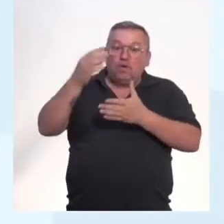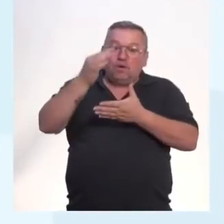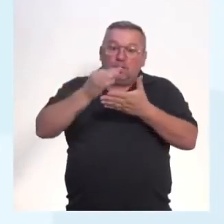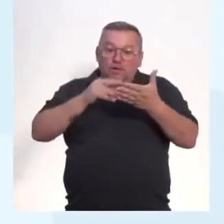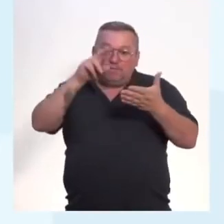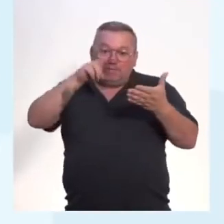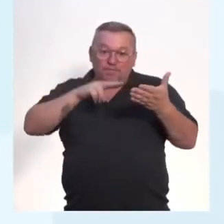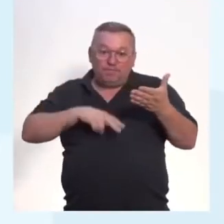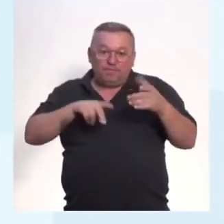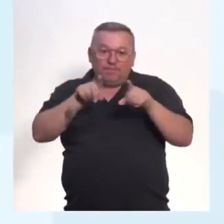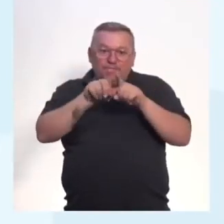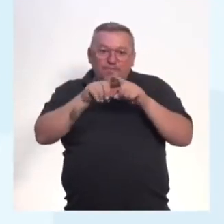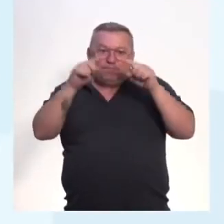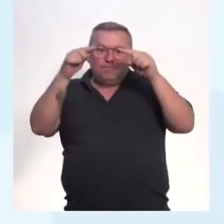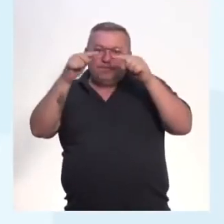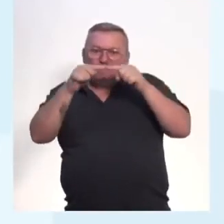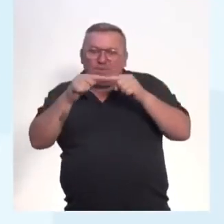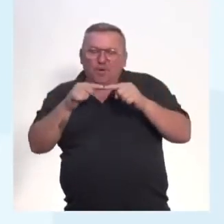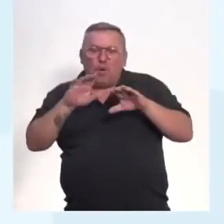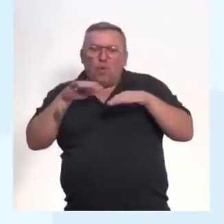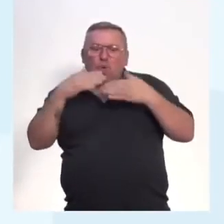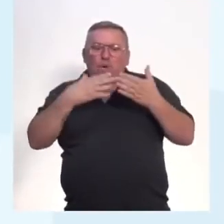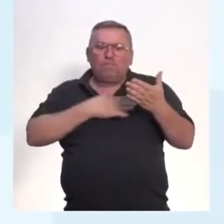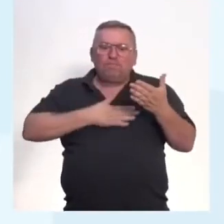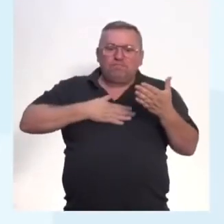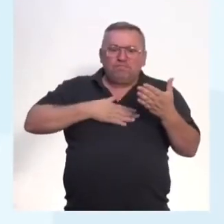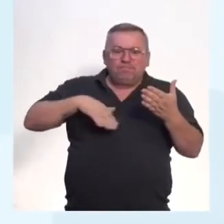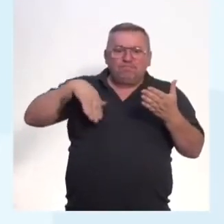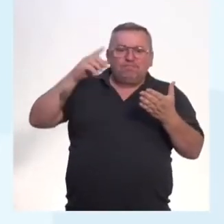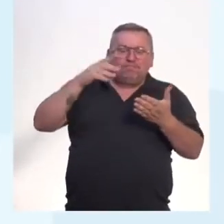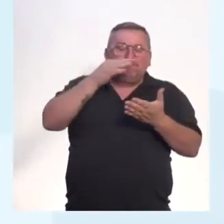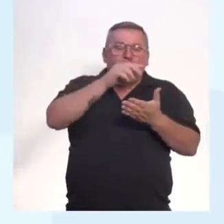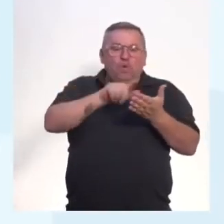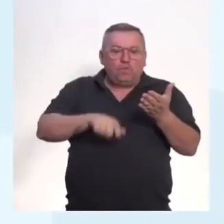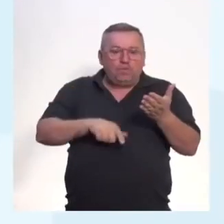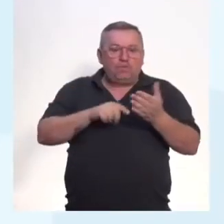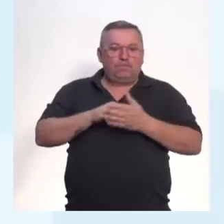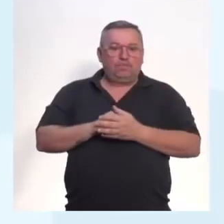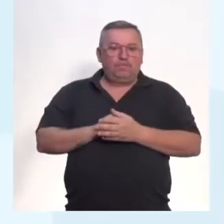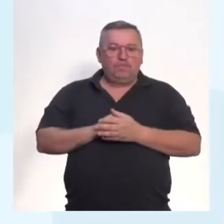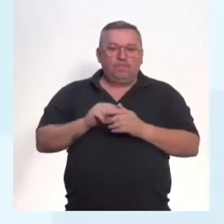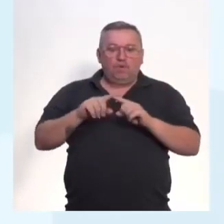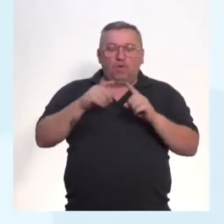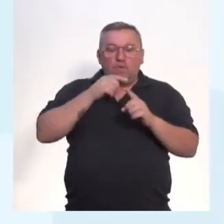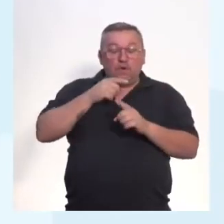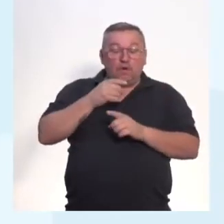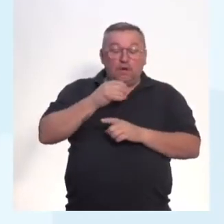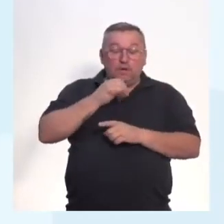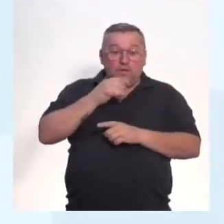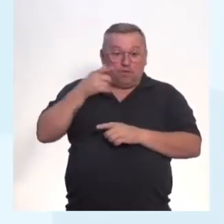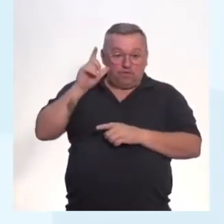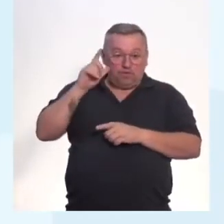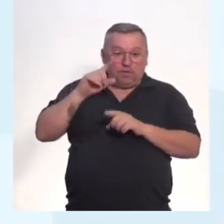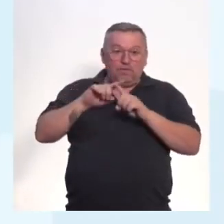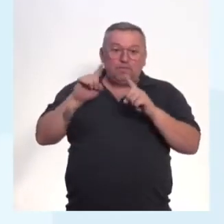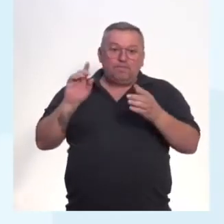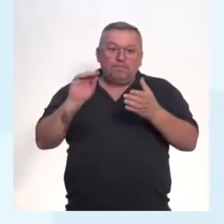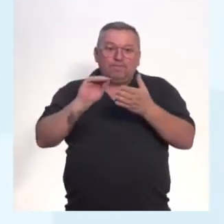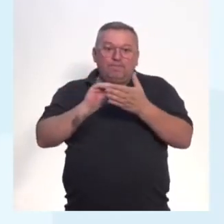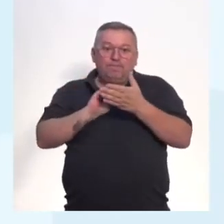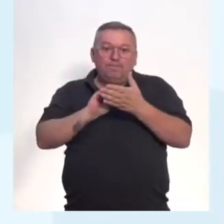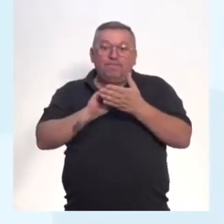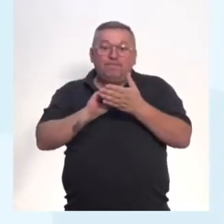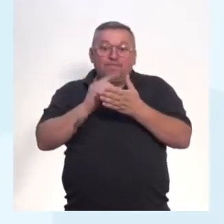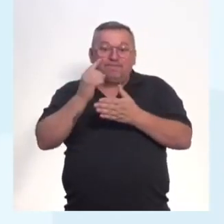sobre o texto lido e estabelecendo preferências por gêneros, temas e autores, como foi a de ontem. Mas aí acrescenta-se mais